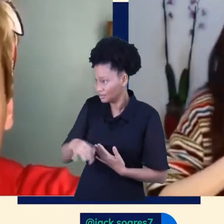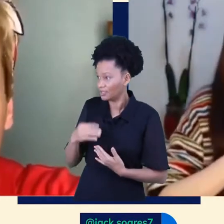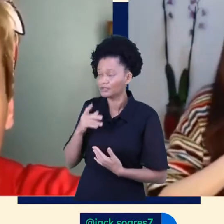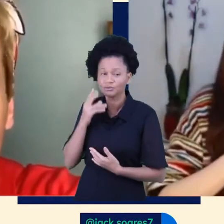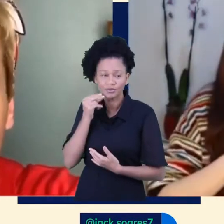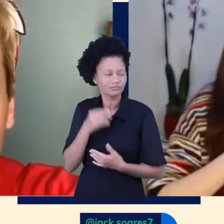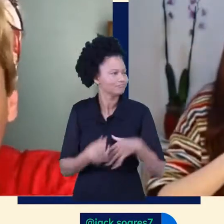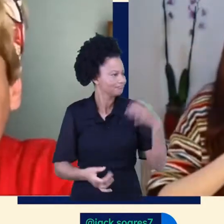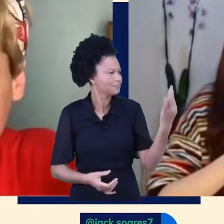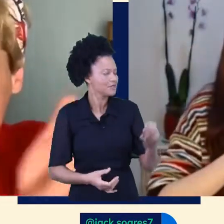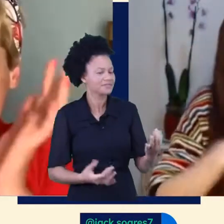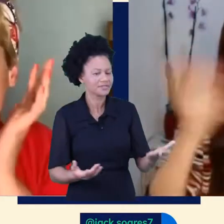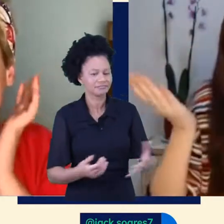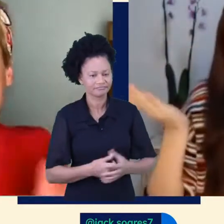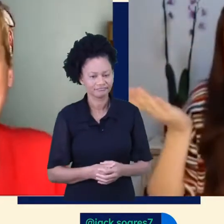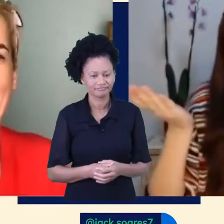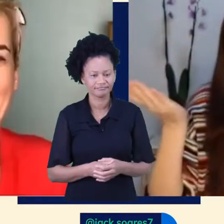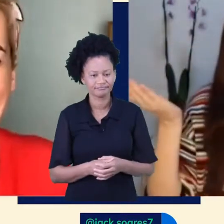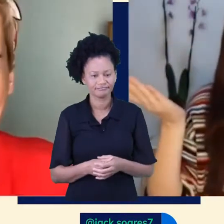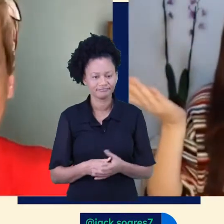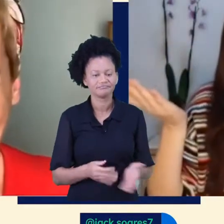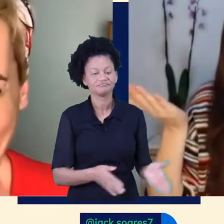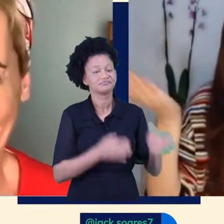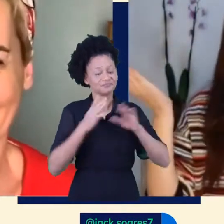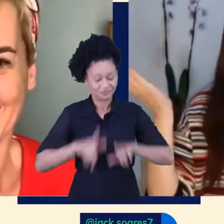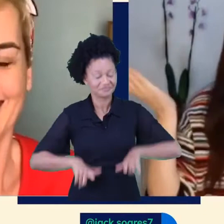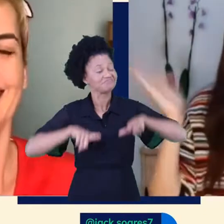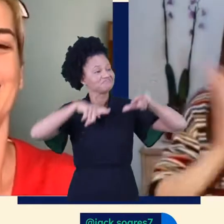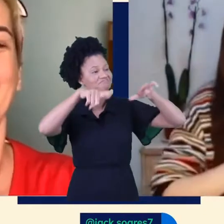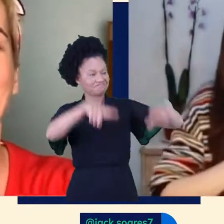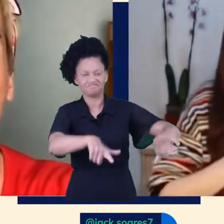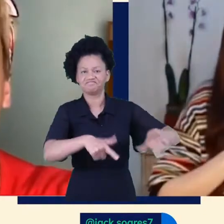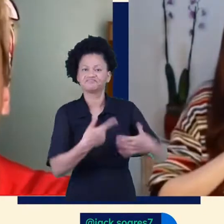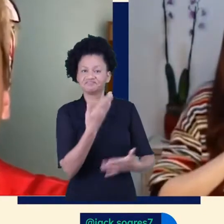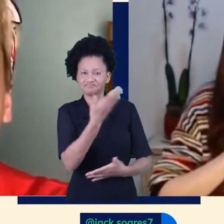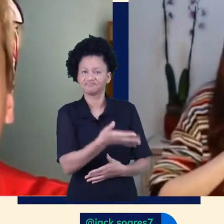Vou passar meu diploma aí. Mas é isso, né, Fafá? É isso.